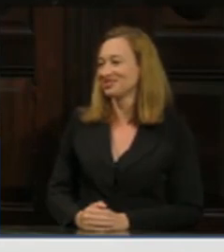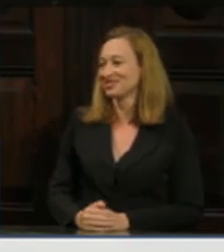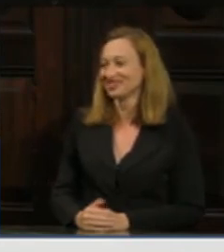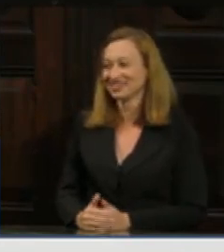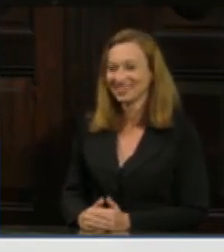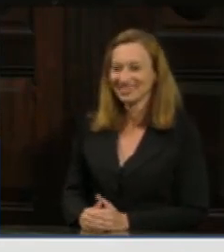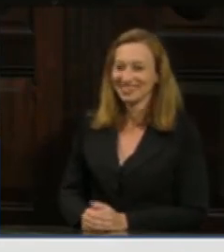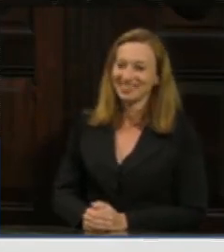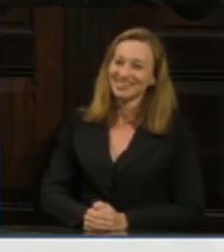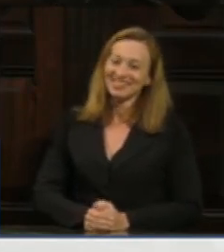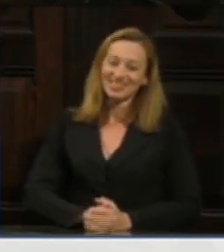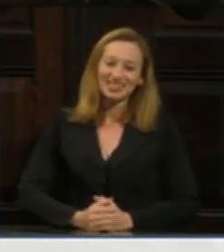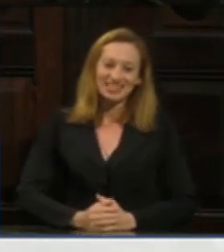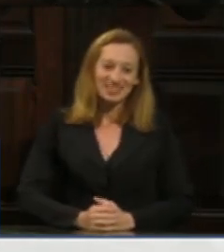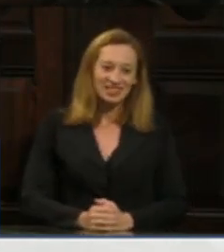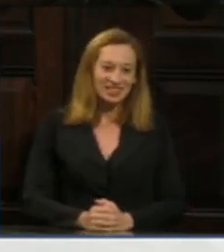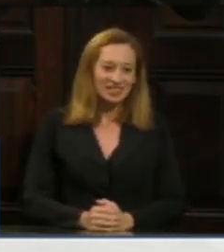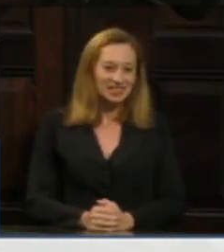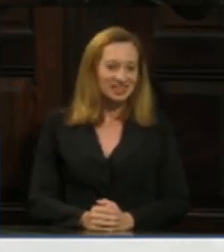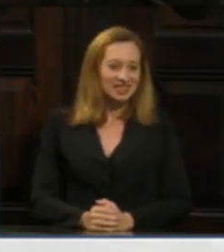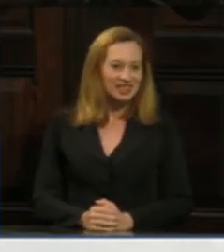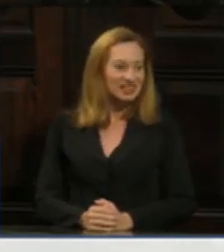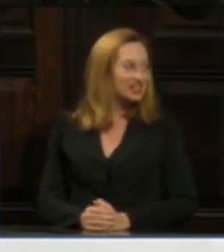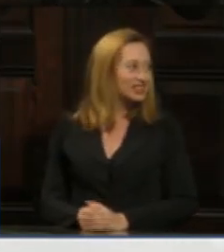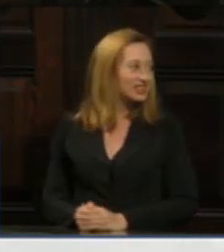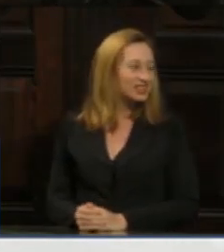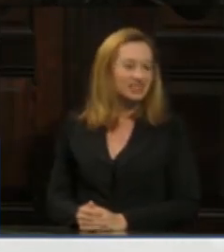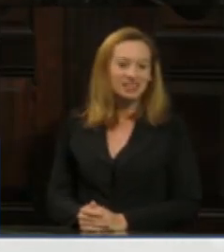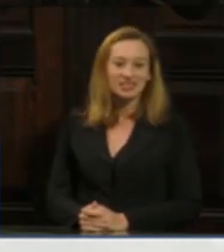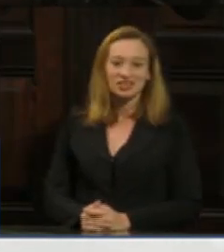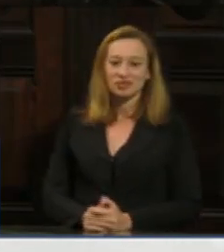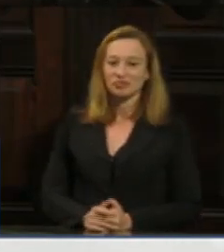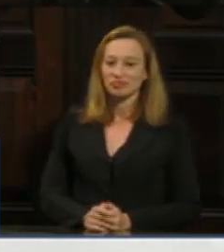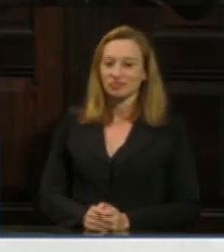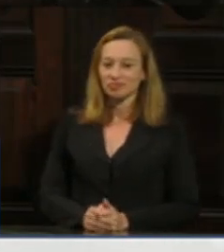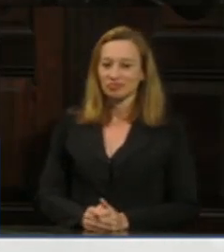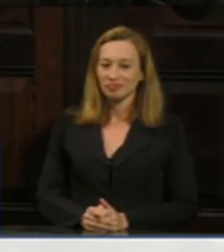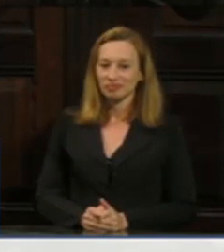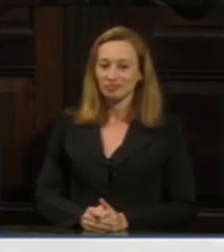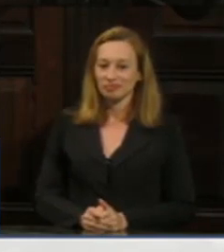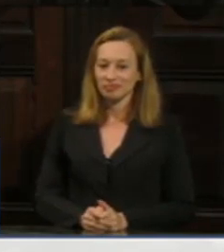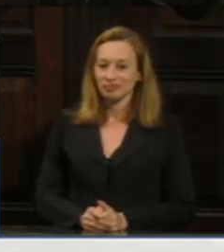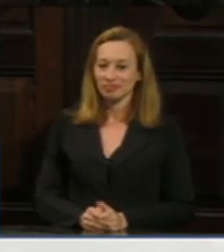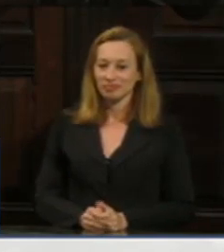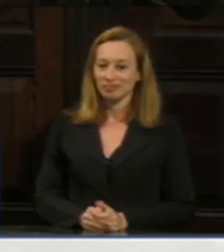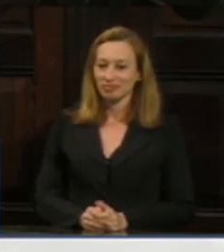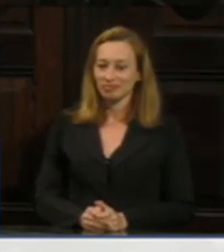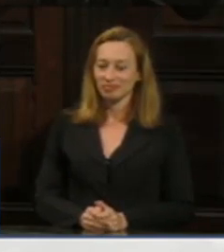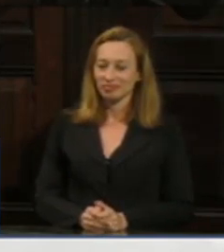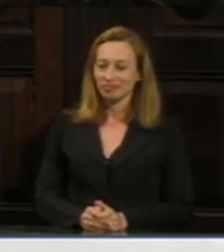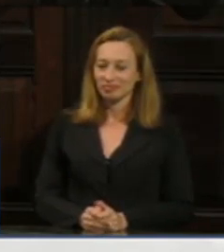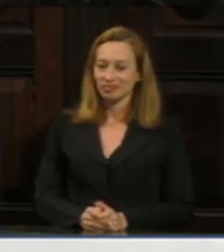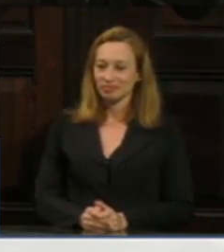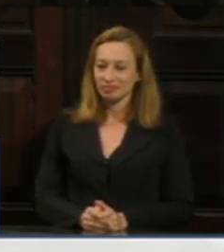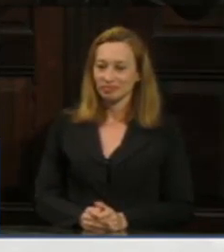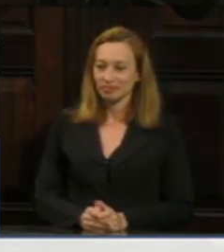deve servir para que as pessoas possam alcançar o objetivo de serem mais felizes. Obrigado, senhor